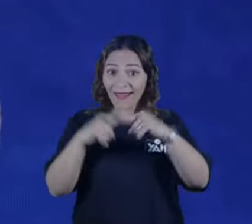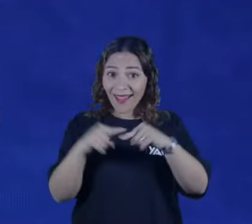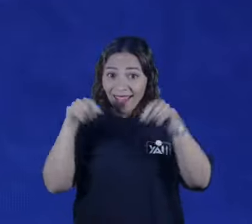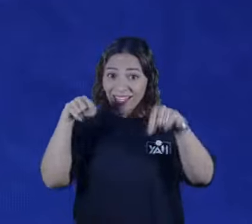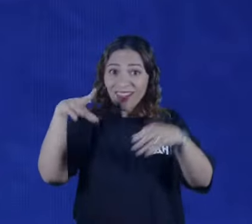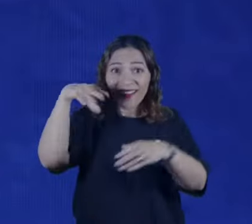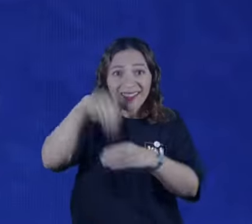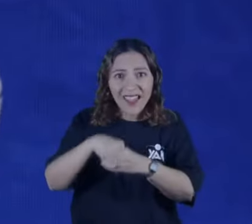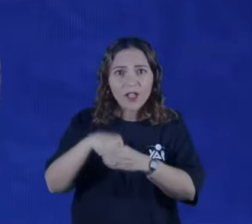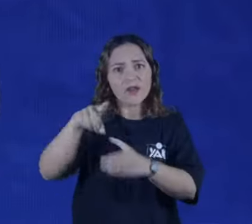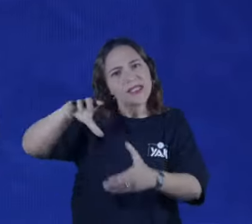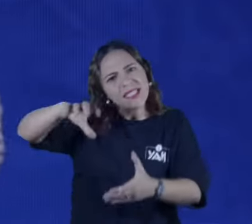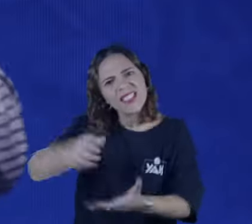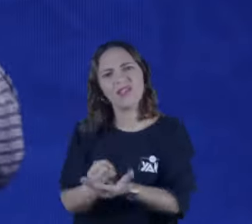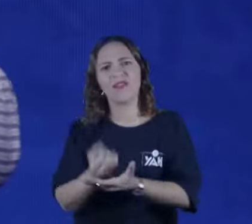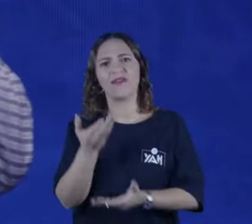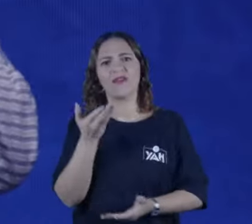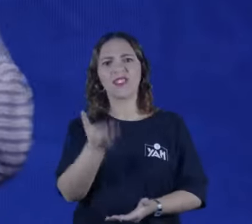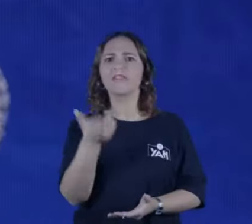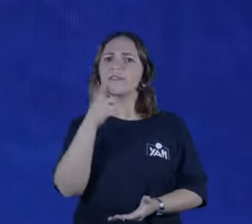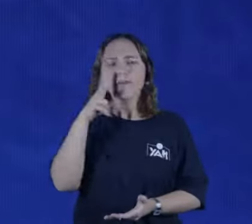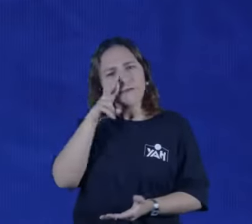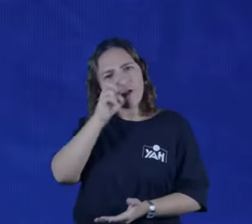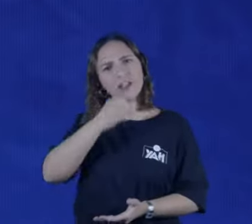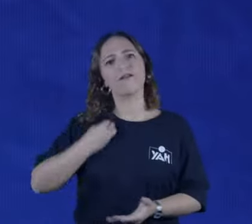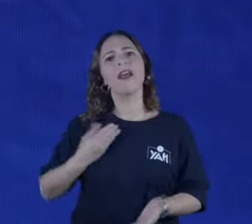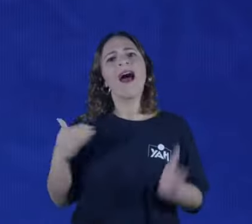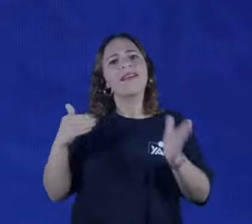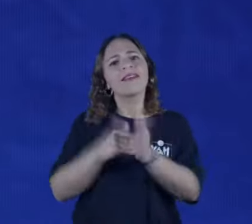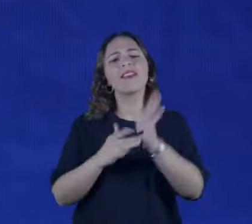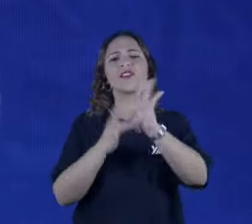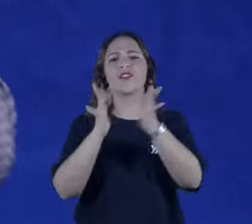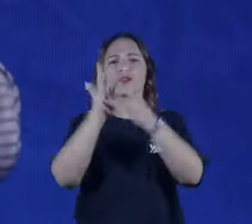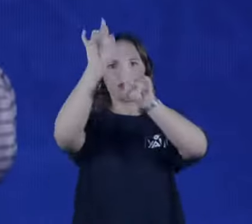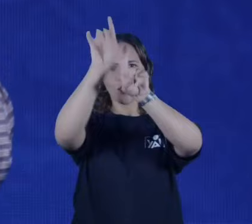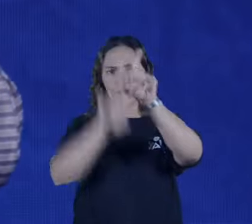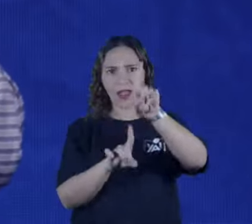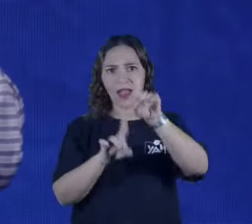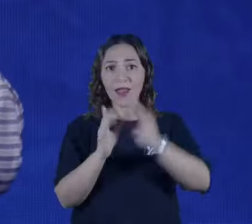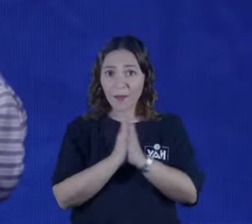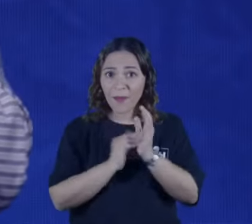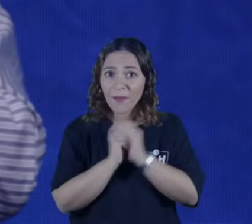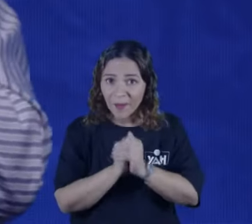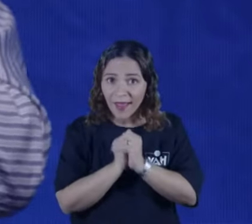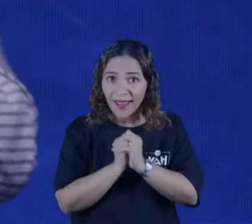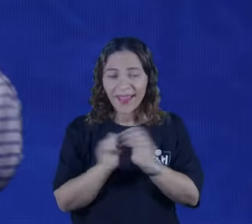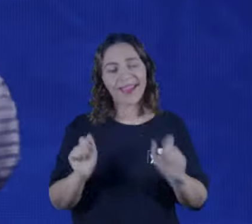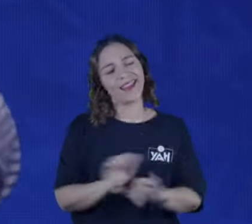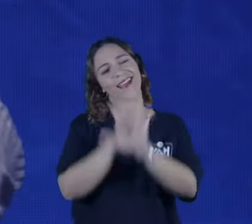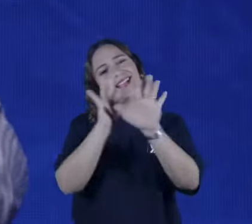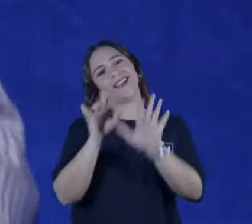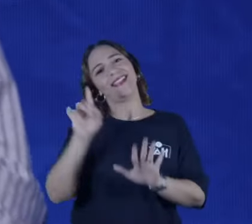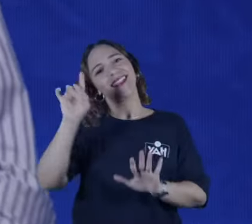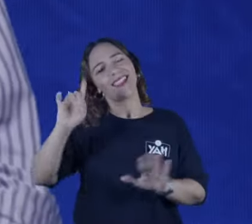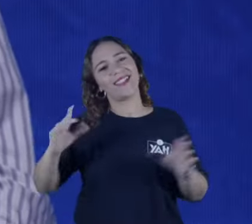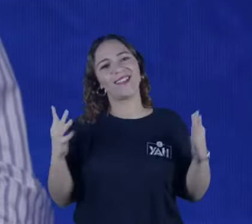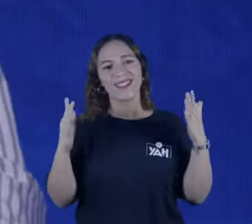você seja resgatado e fortalecido. Amém, igreja? Glória a Deus.